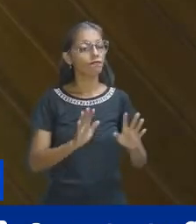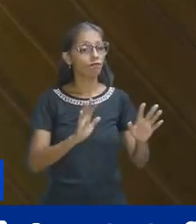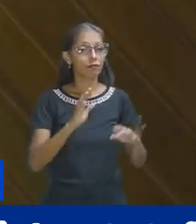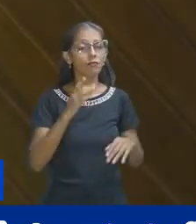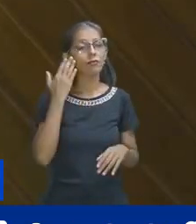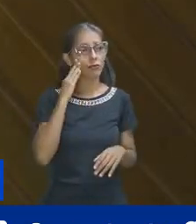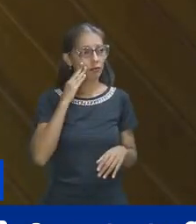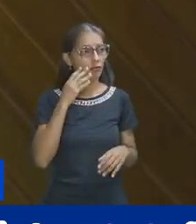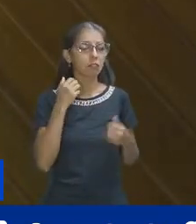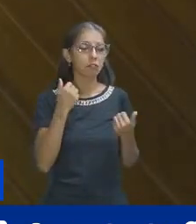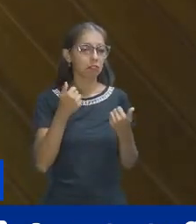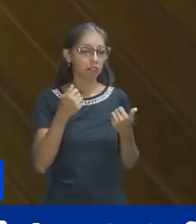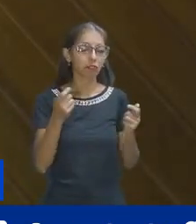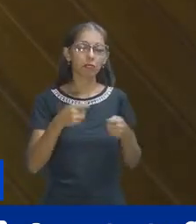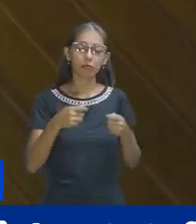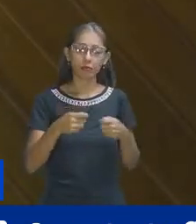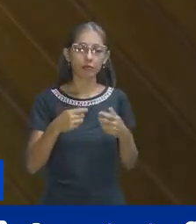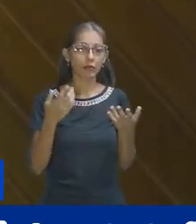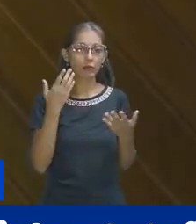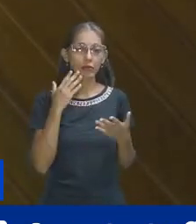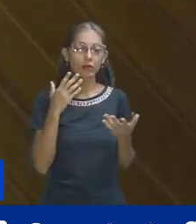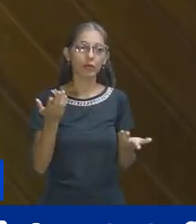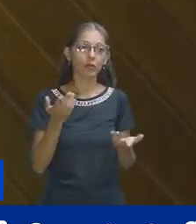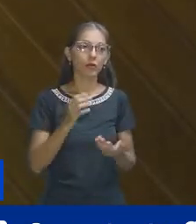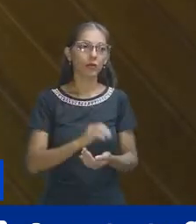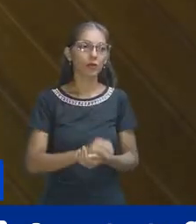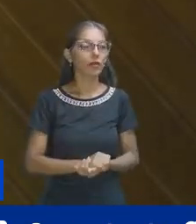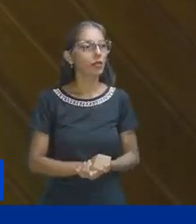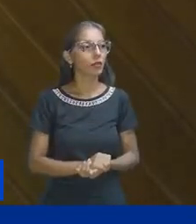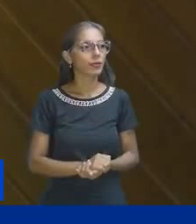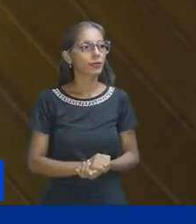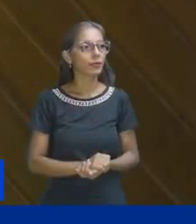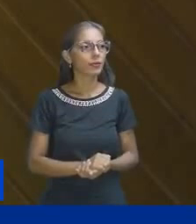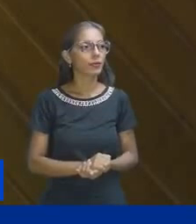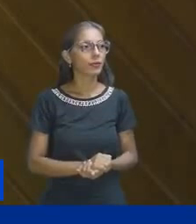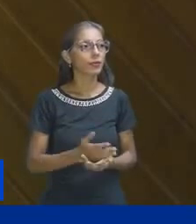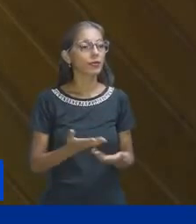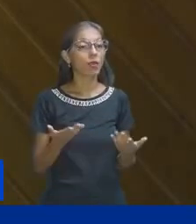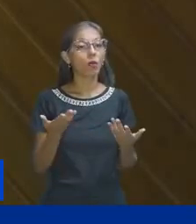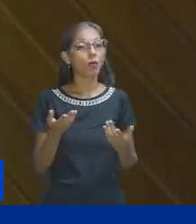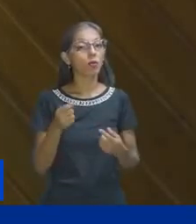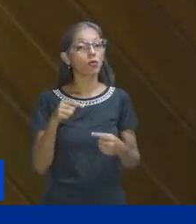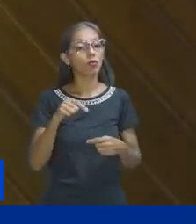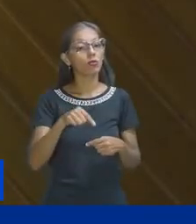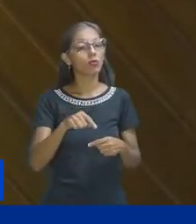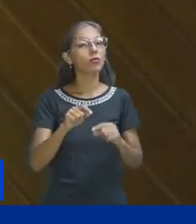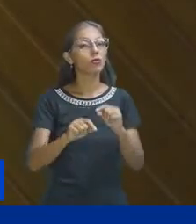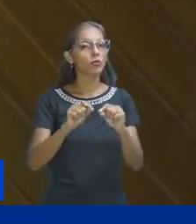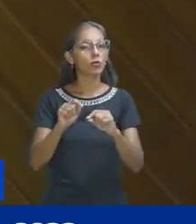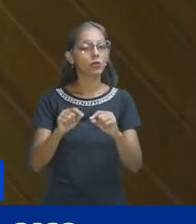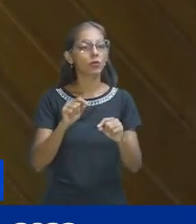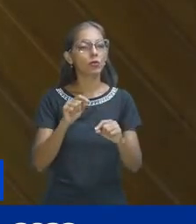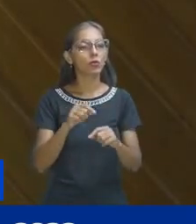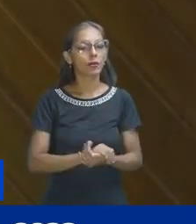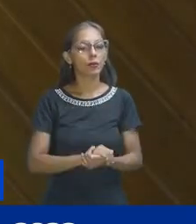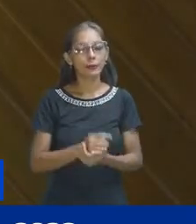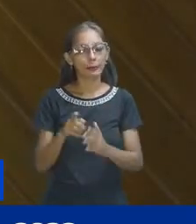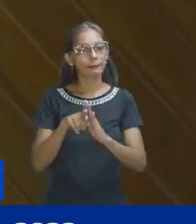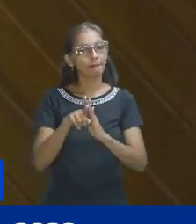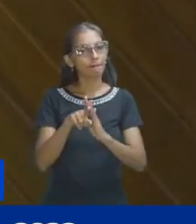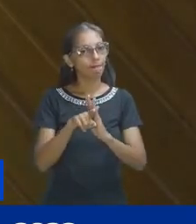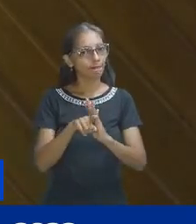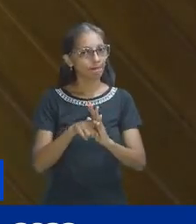avançar aqui para o mérito da própria sustentação. Da tribuna, o advogado Eduardo no caso de Paula. aqui, Excelência, o que se apura é se no